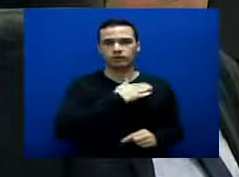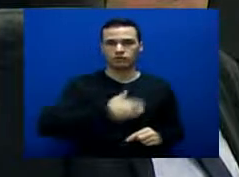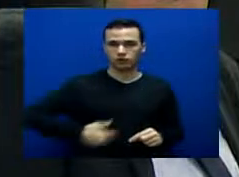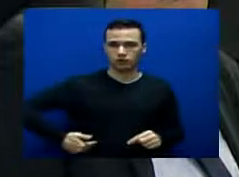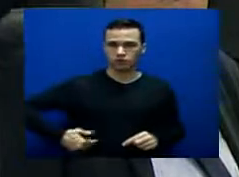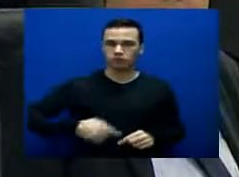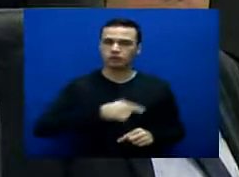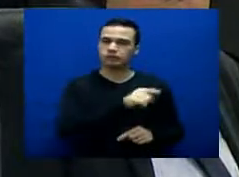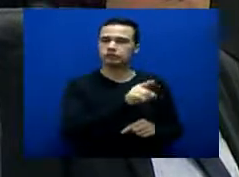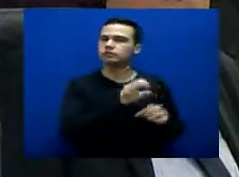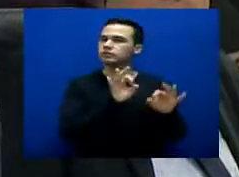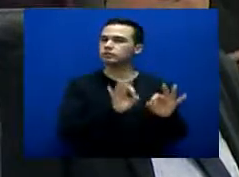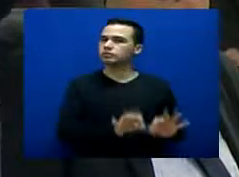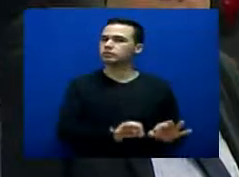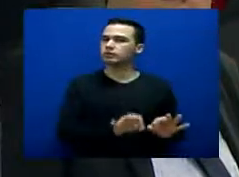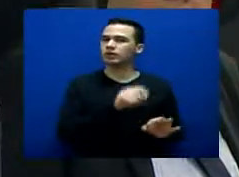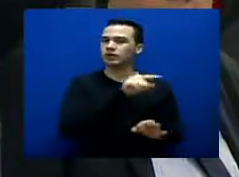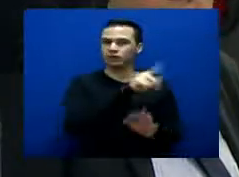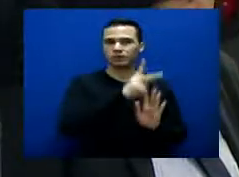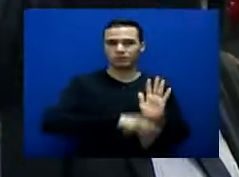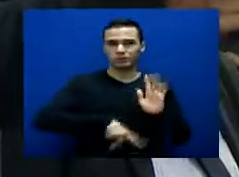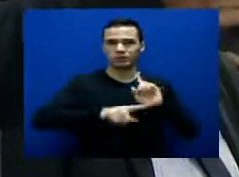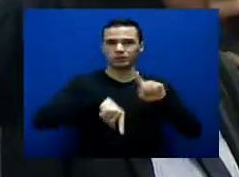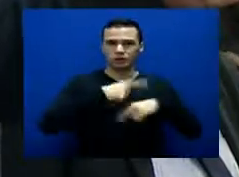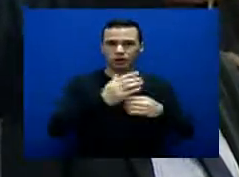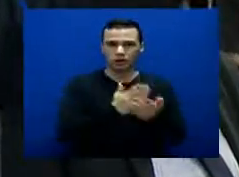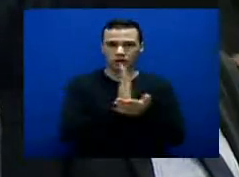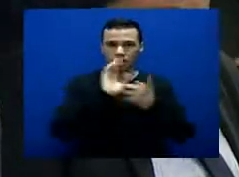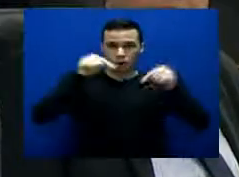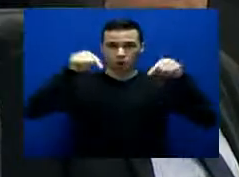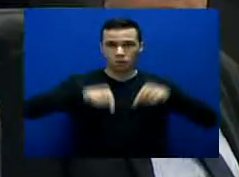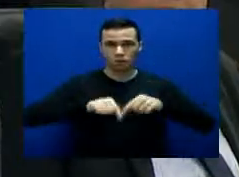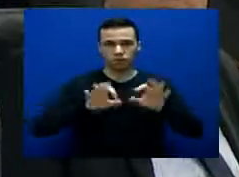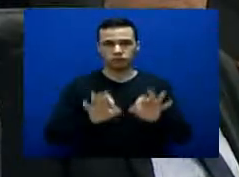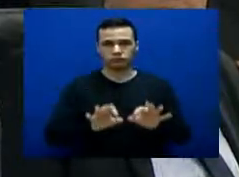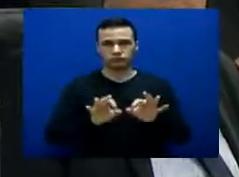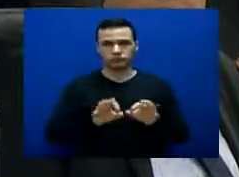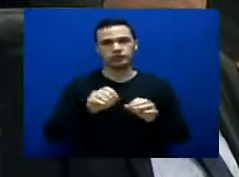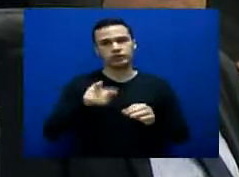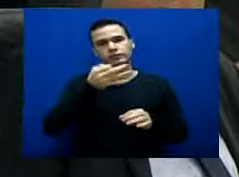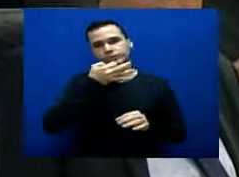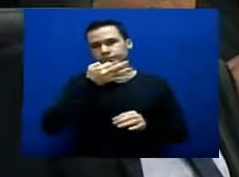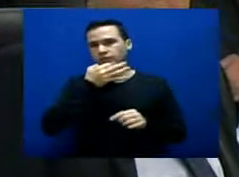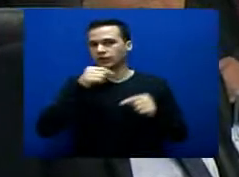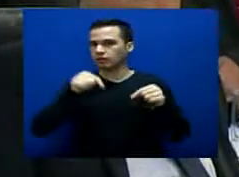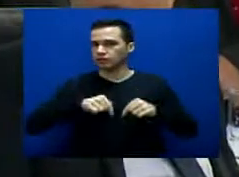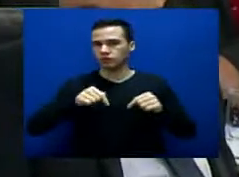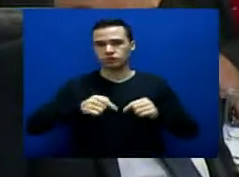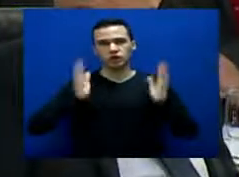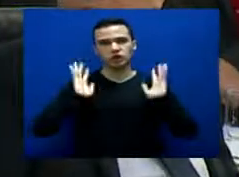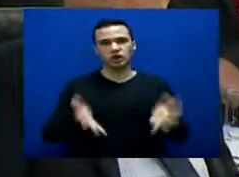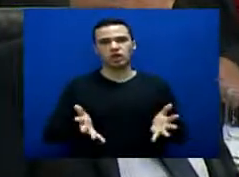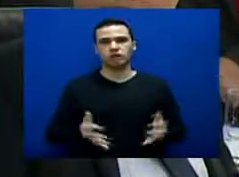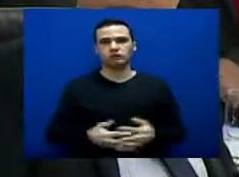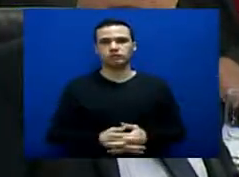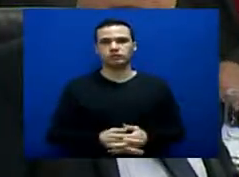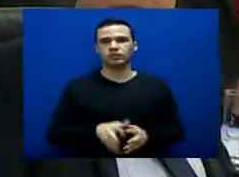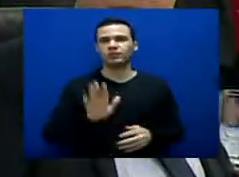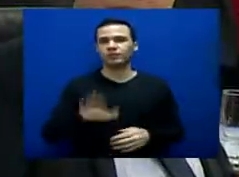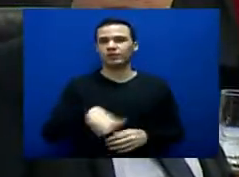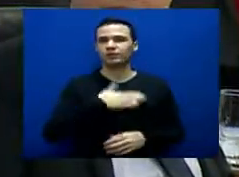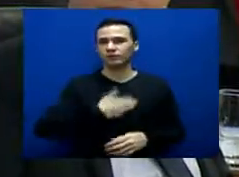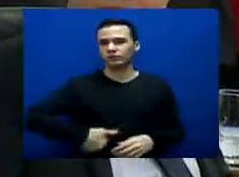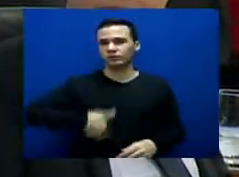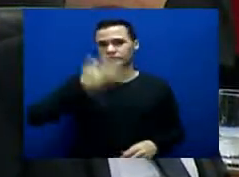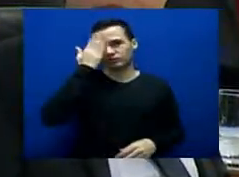tivesse segurança que esse projeto passaria hoje, daria os pareceres agora imediatamente. Como o governo